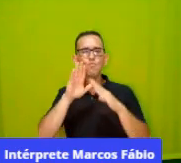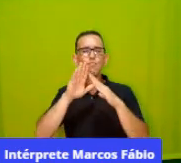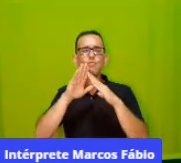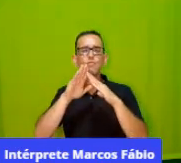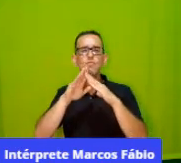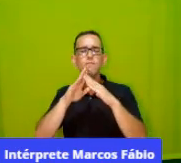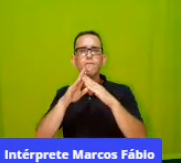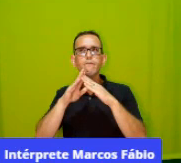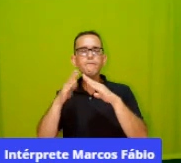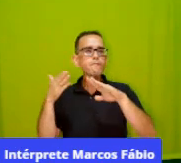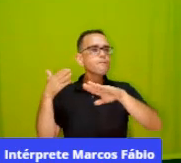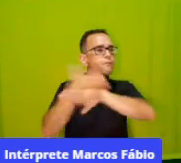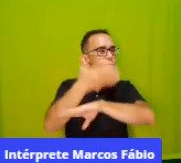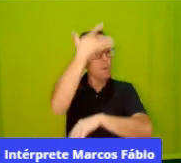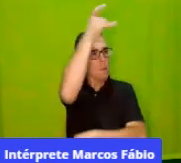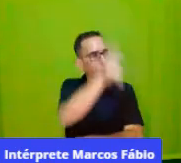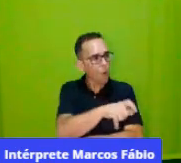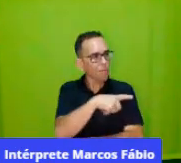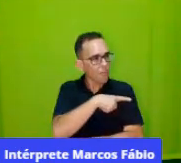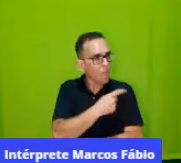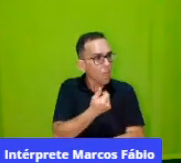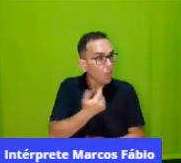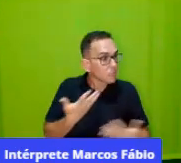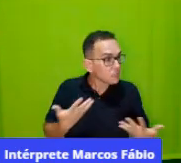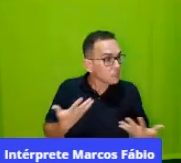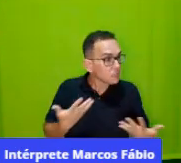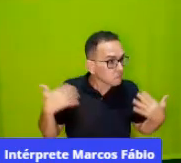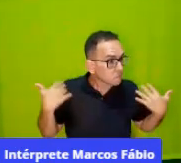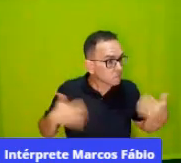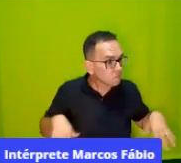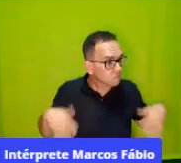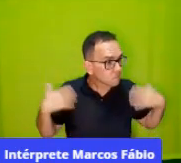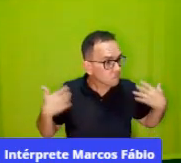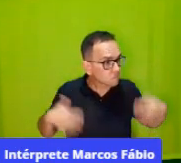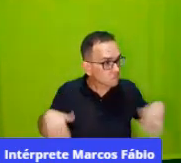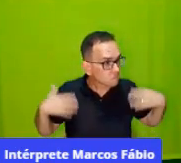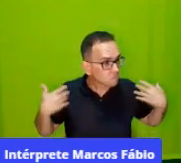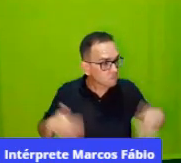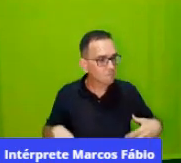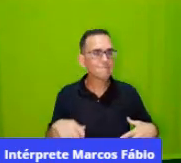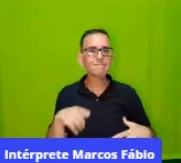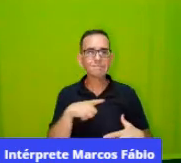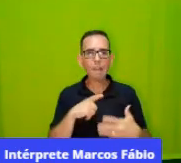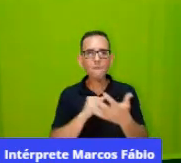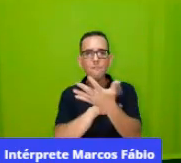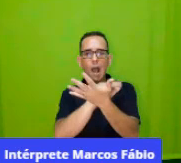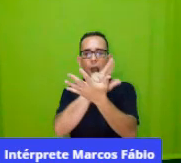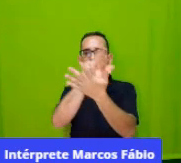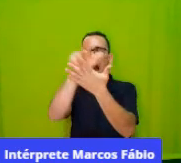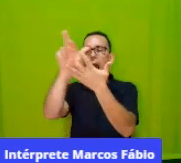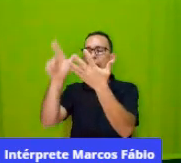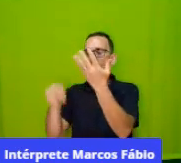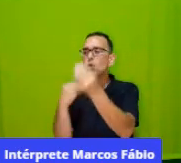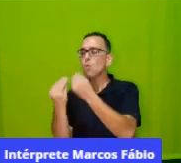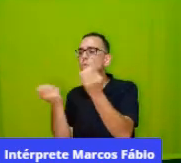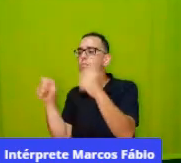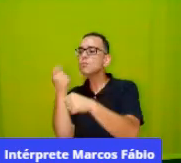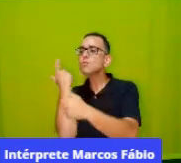a toda pessoa com deficiência, mas existem N formas de aquisição também,